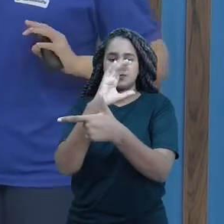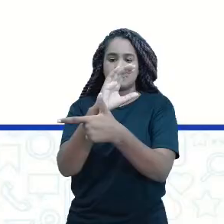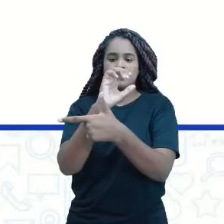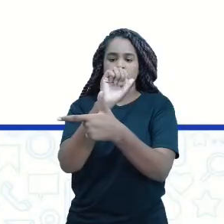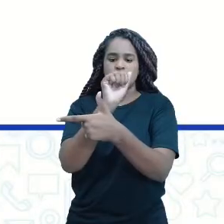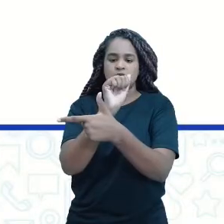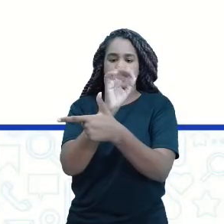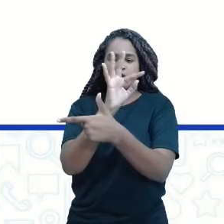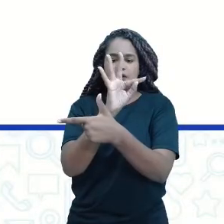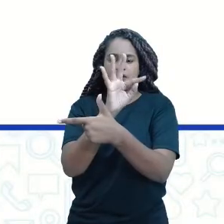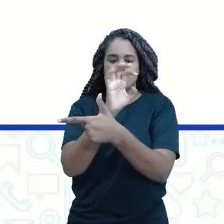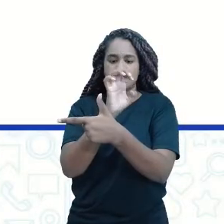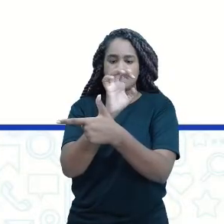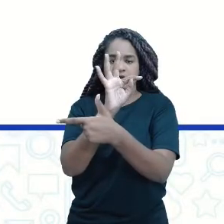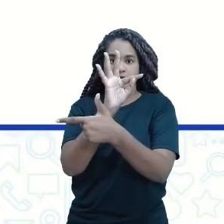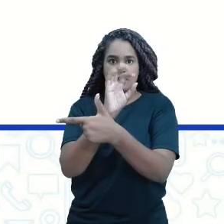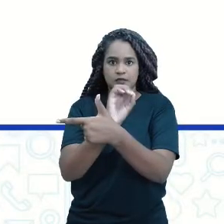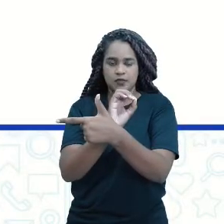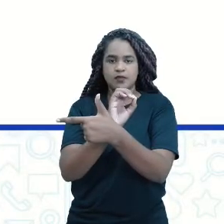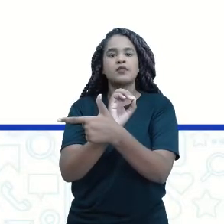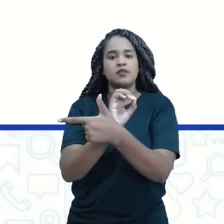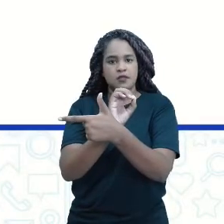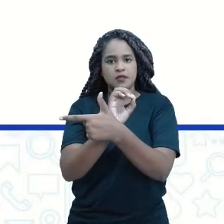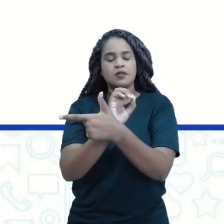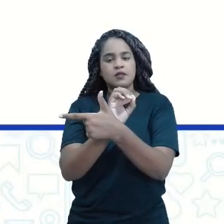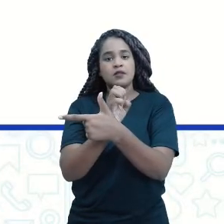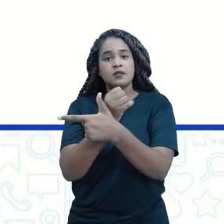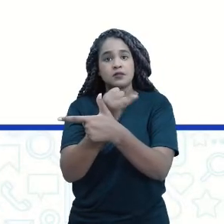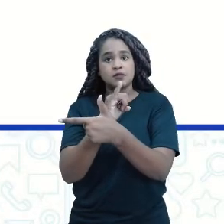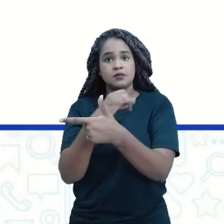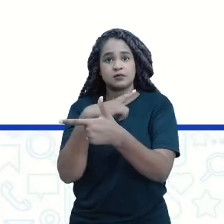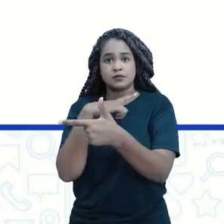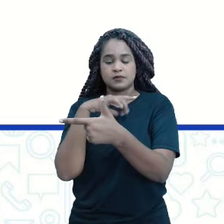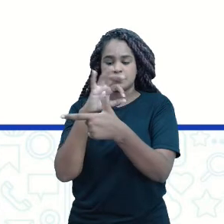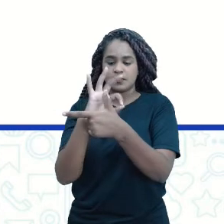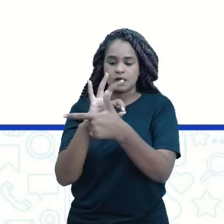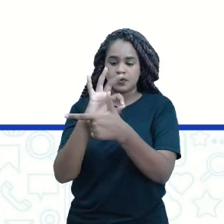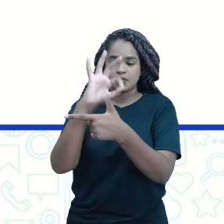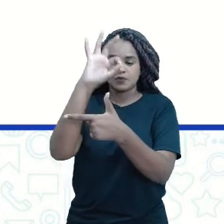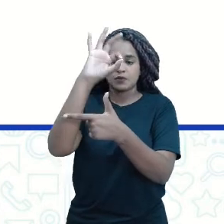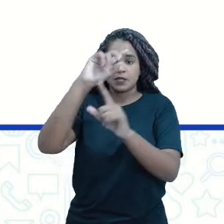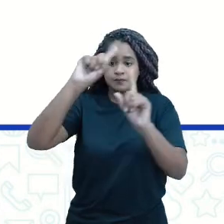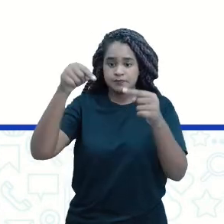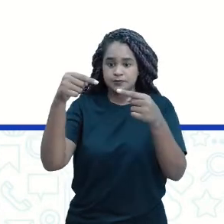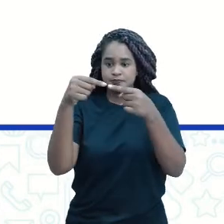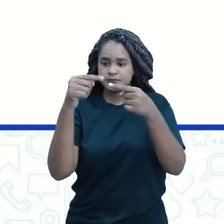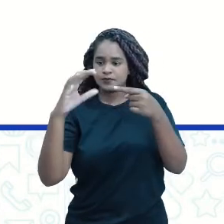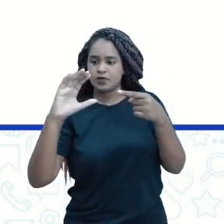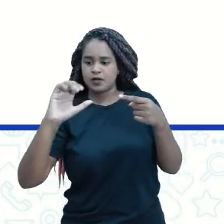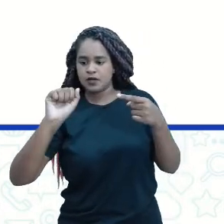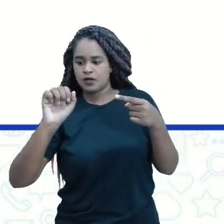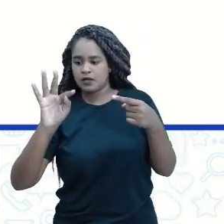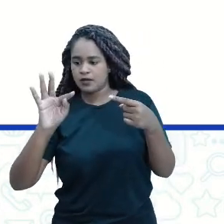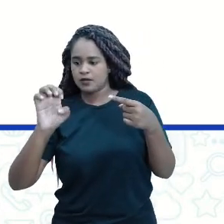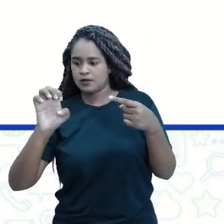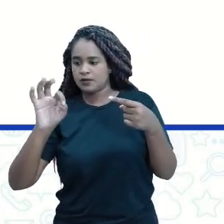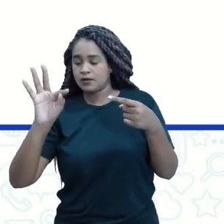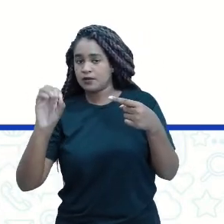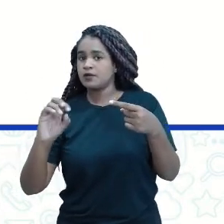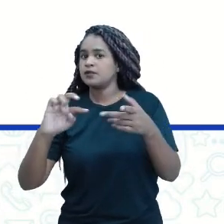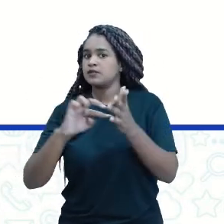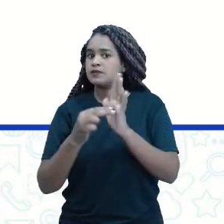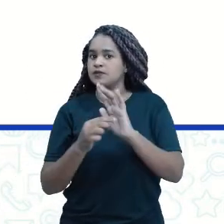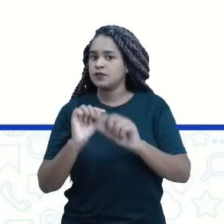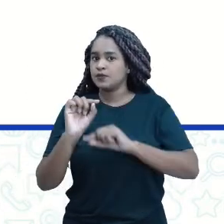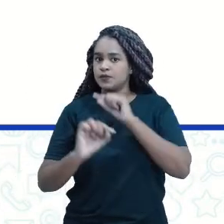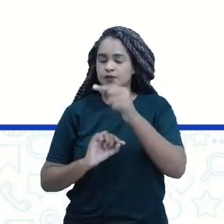grandão aí, Devinho, por favor. Obrigada. Então, quando a gente tem essa altura coincidindo com o tamanho do cateto, significa o quê? O